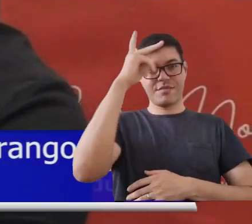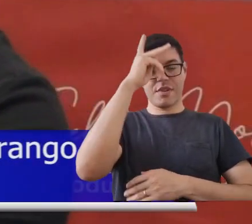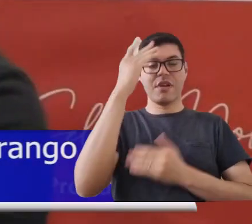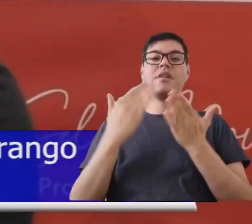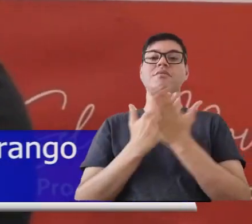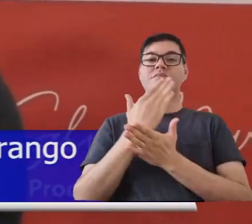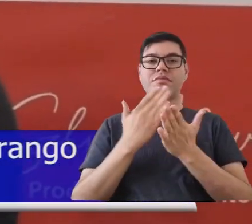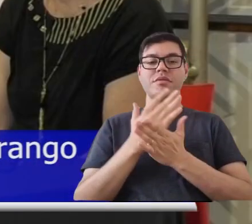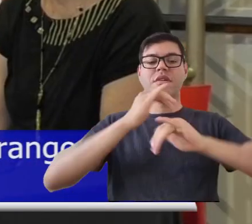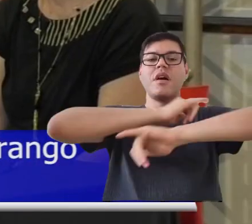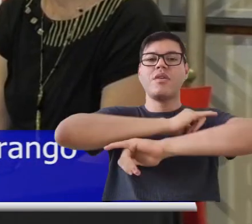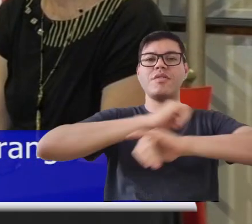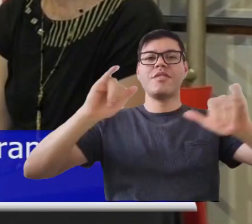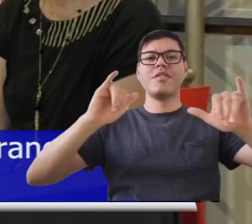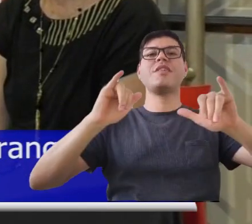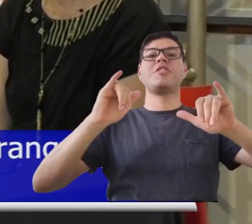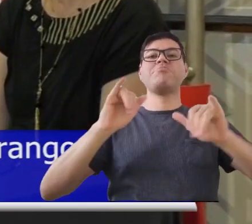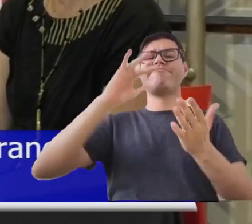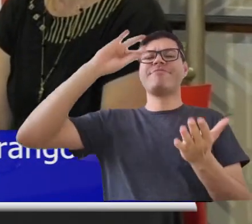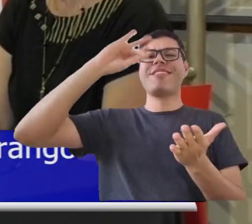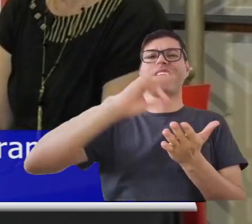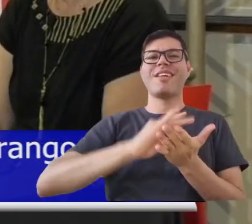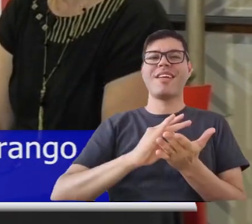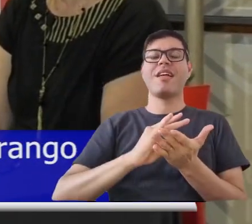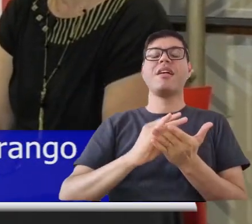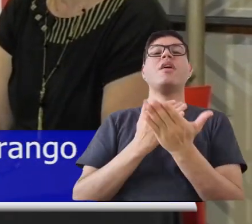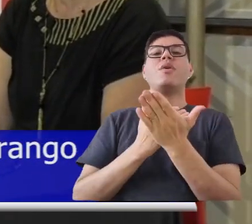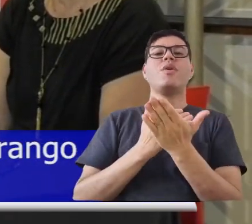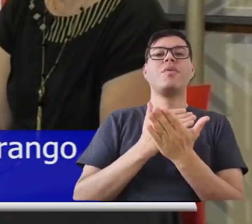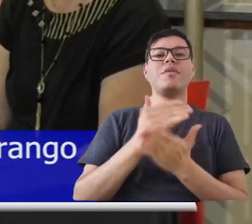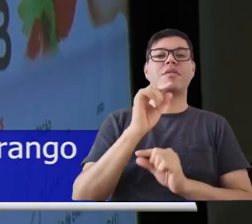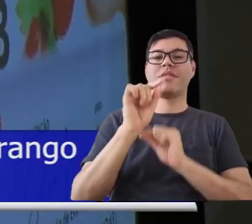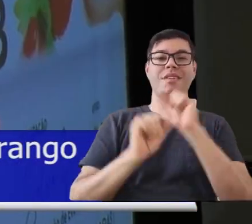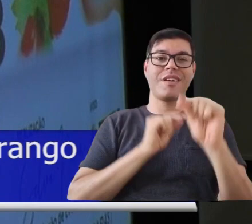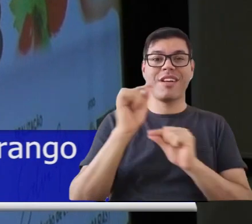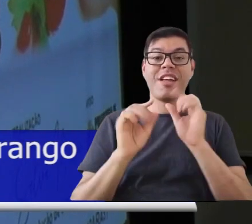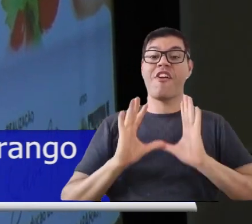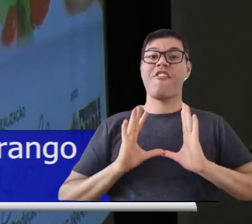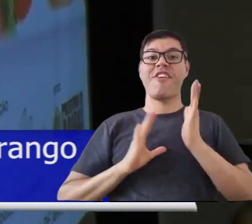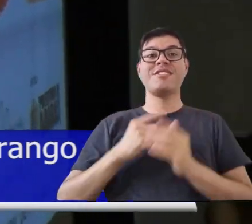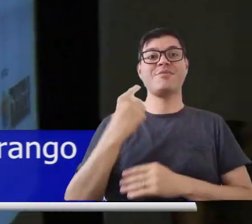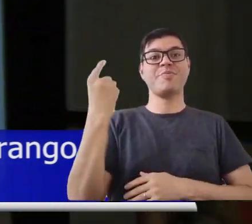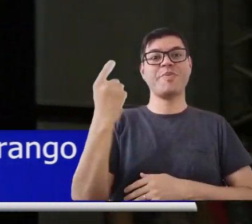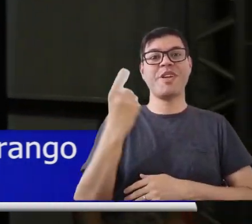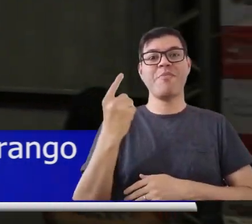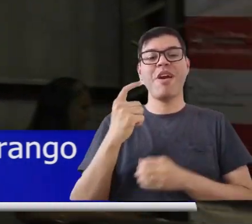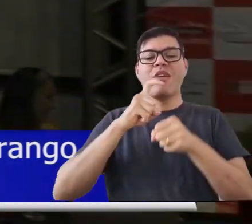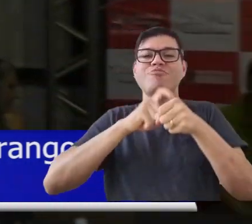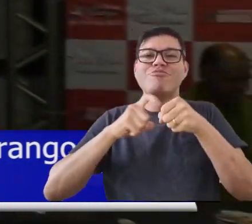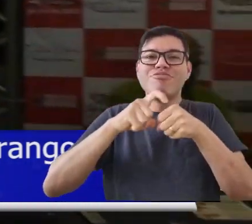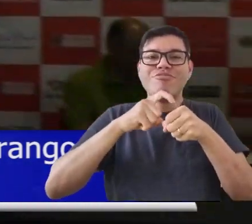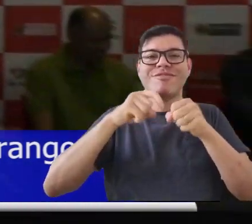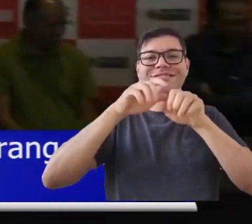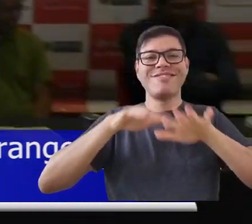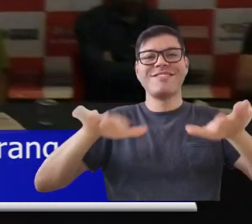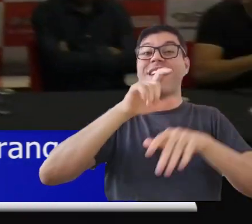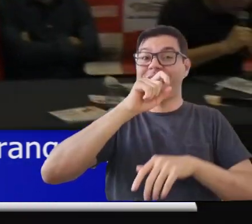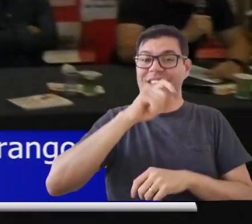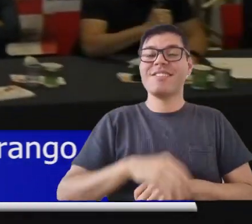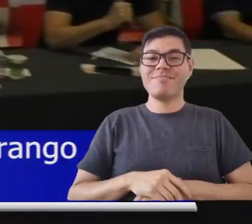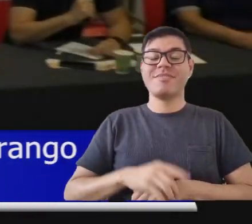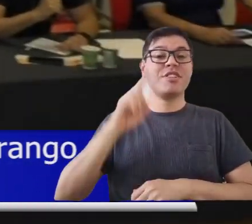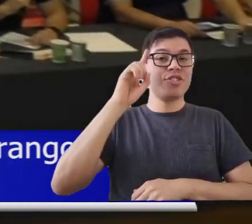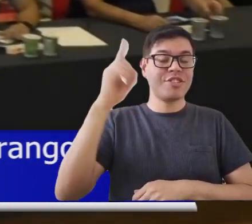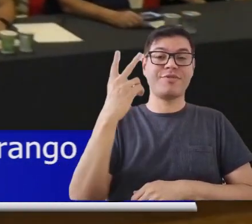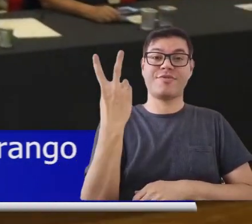O prefeito Pedrinho Eliseu participou do anúncio oficial de lançamento da primeira festa do Morango de Araras, que